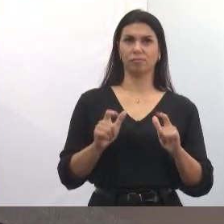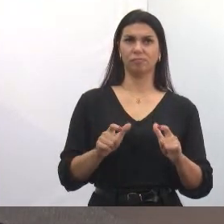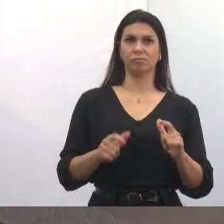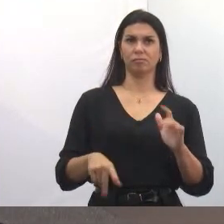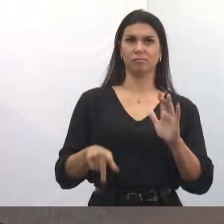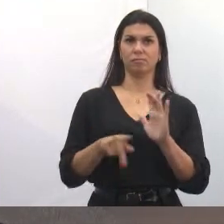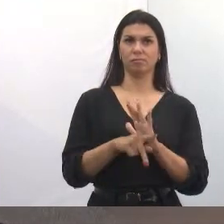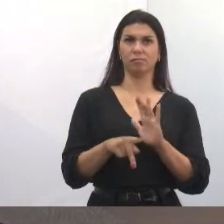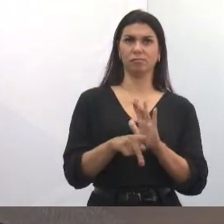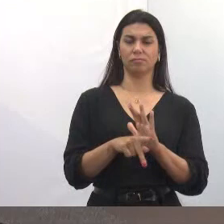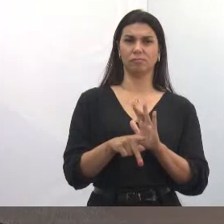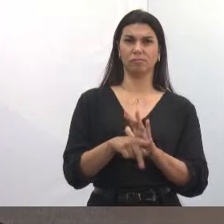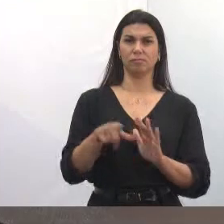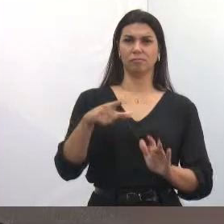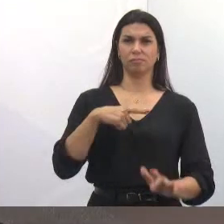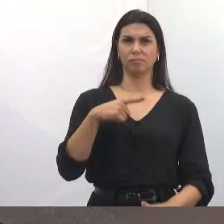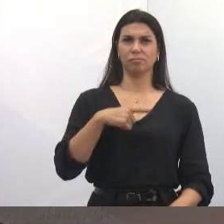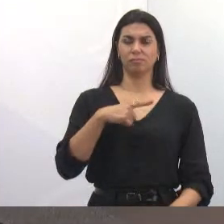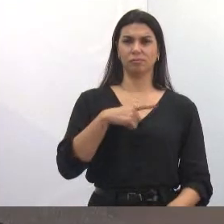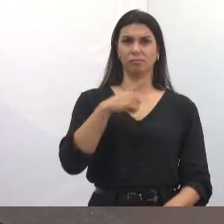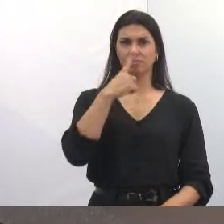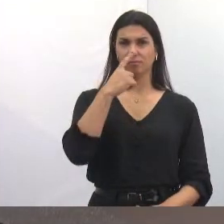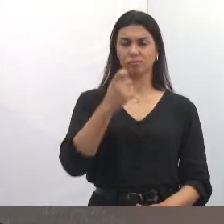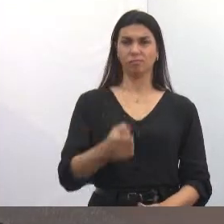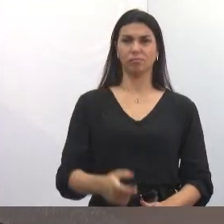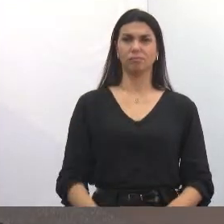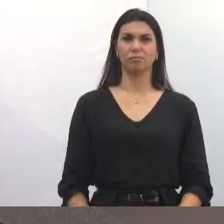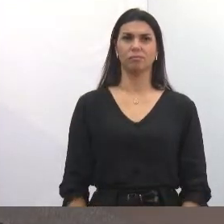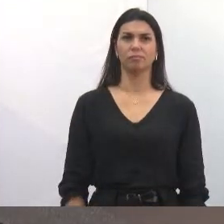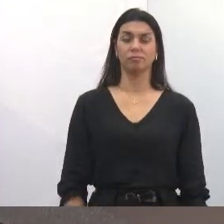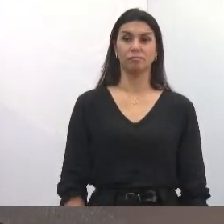domiciliares orgânicos e úmidos.